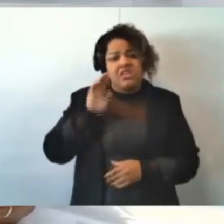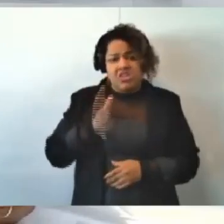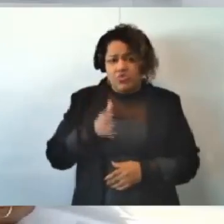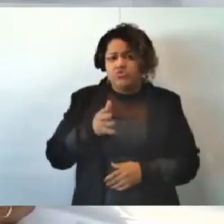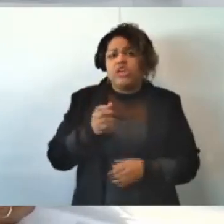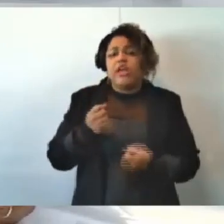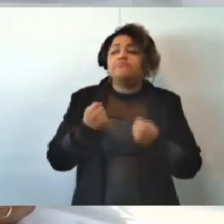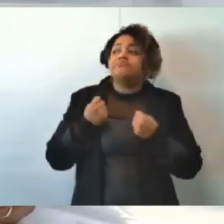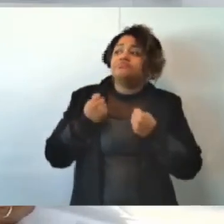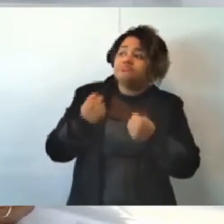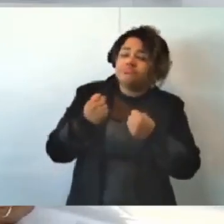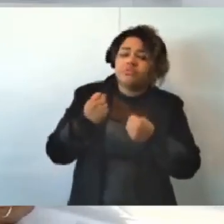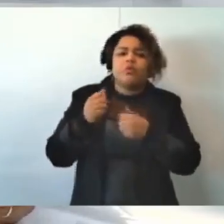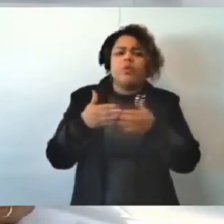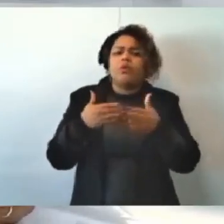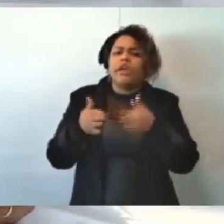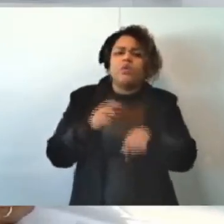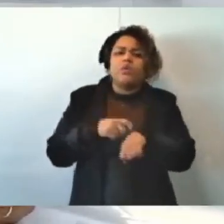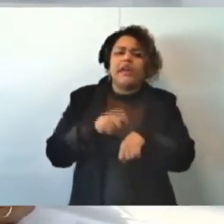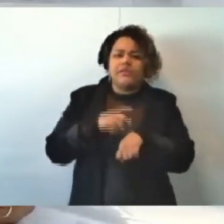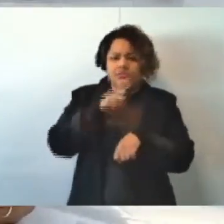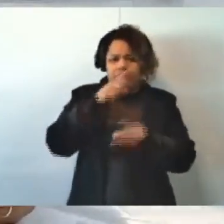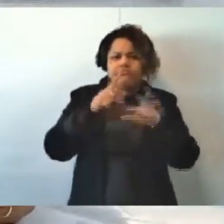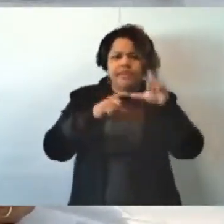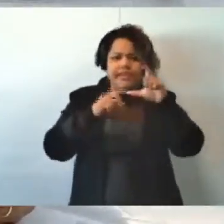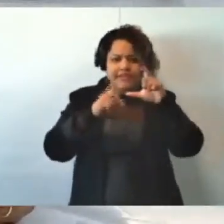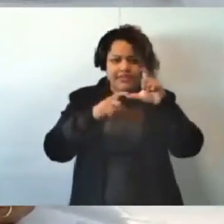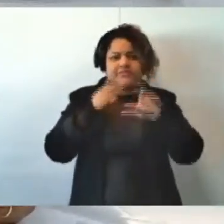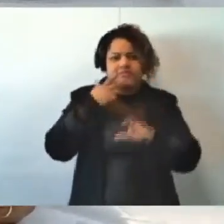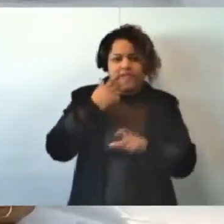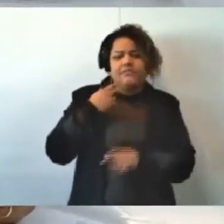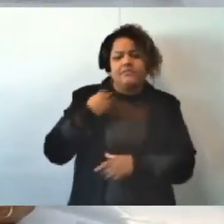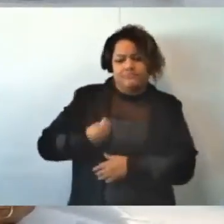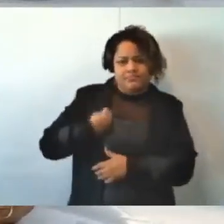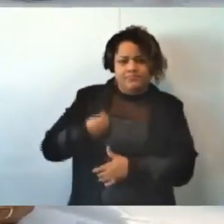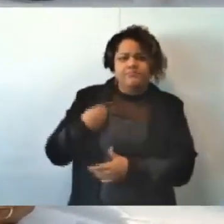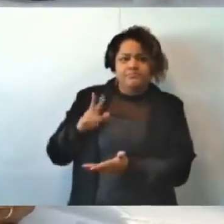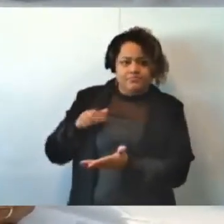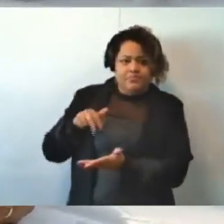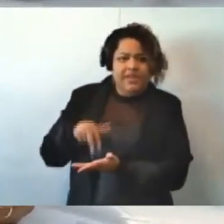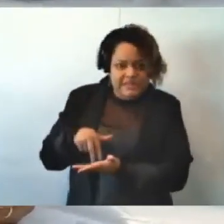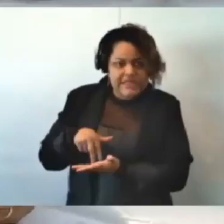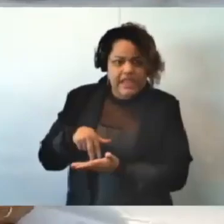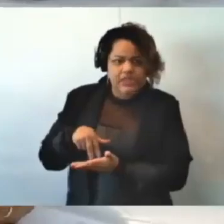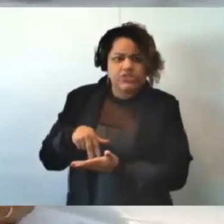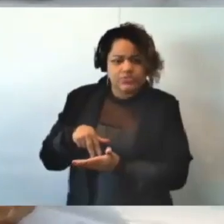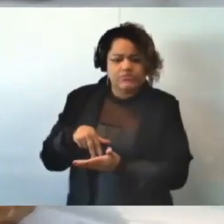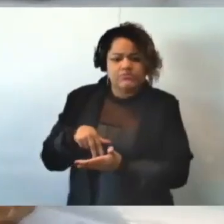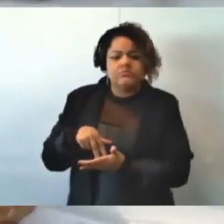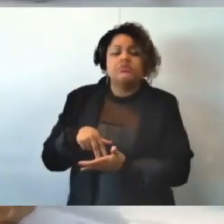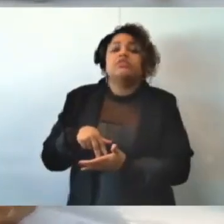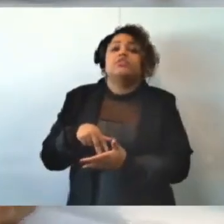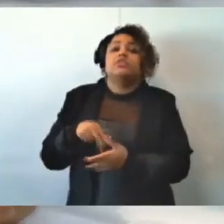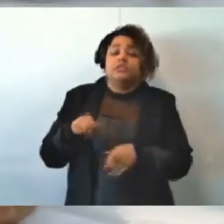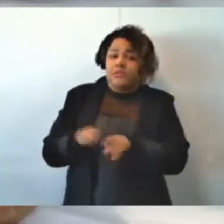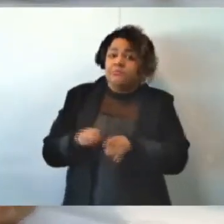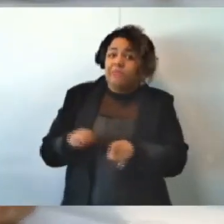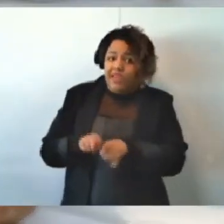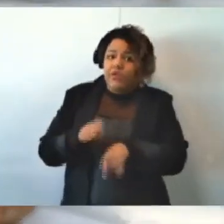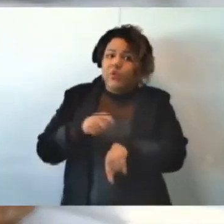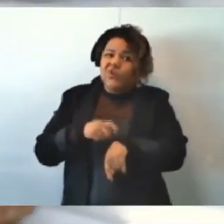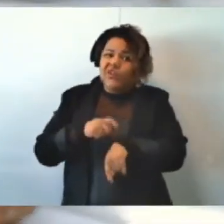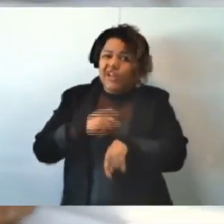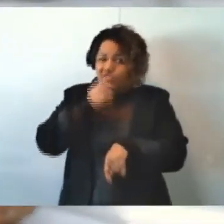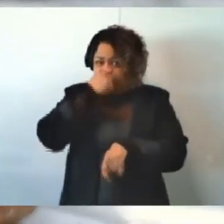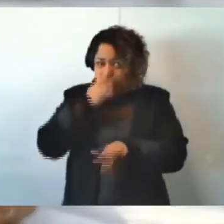lá, todos os horários. É, inclusive em horários de pico, não vi um agente de